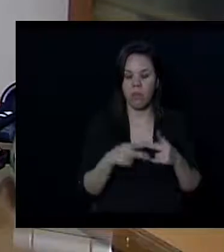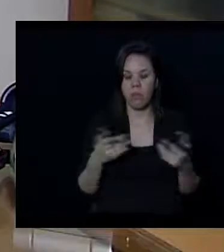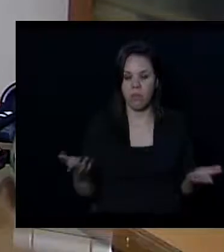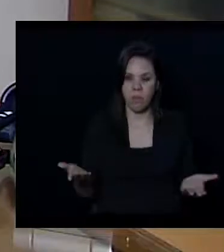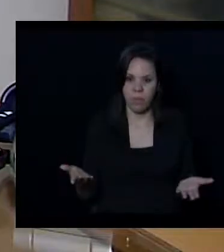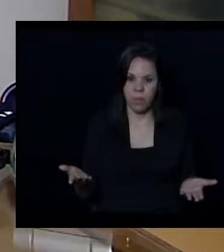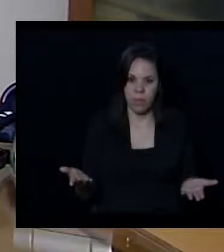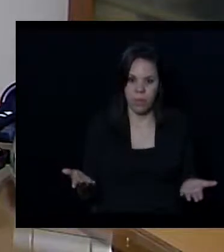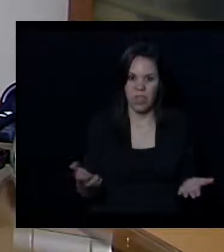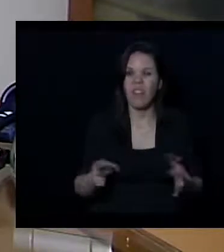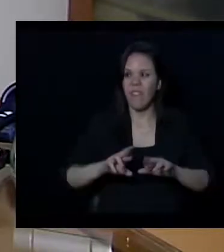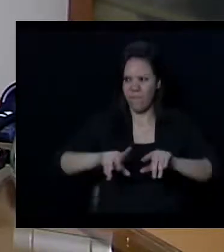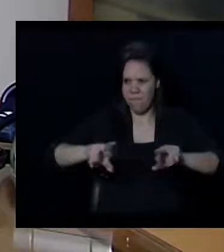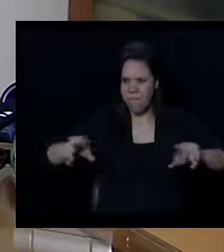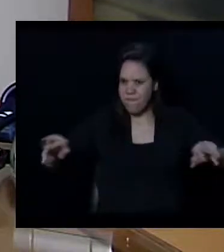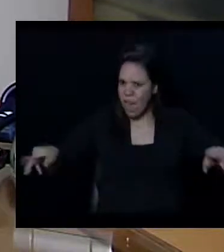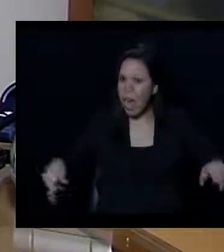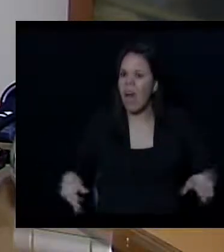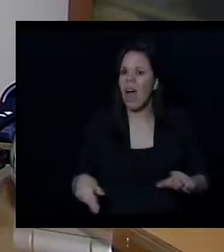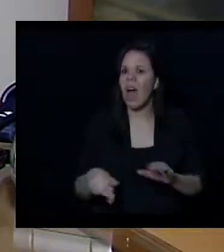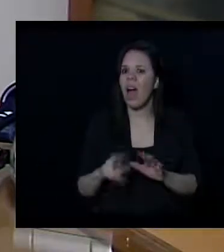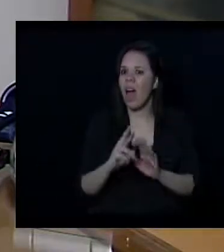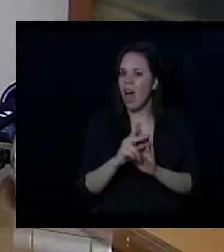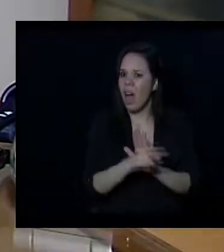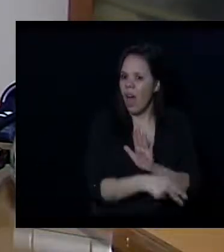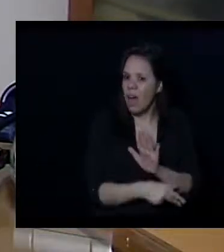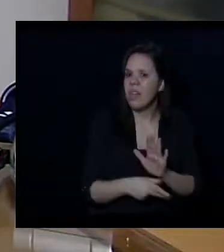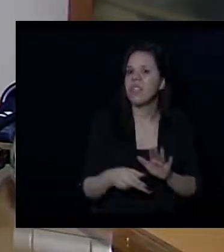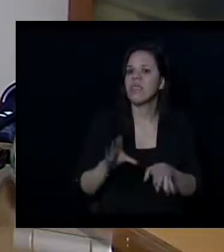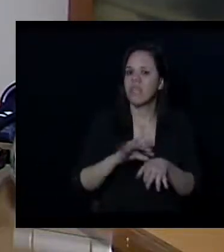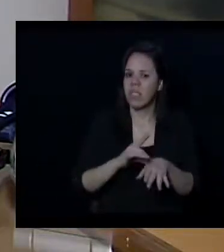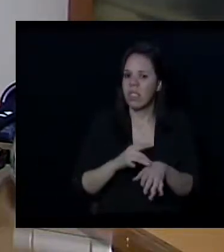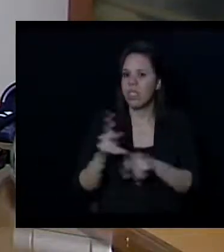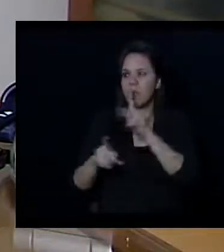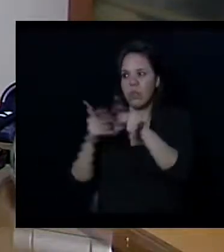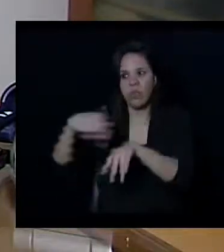outras doenças que a população desconhece e